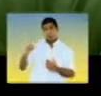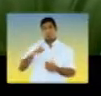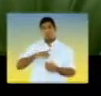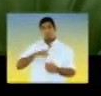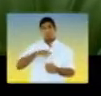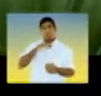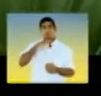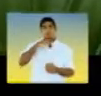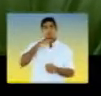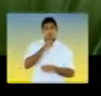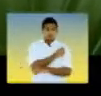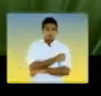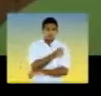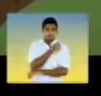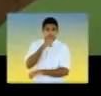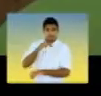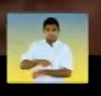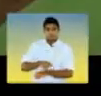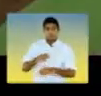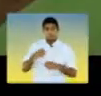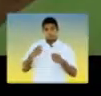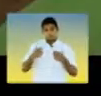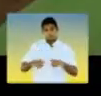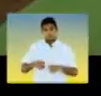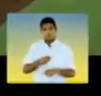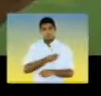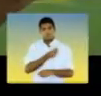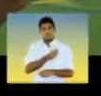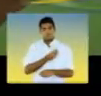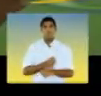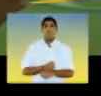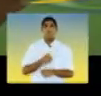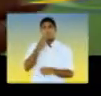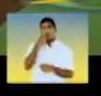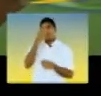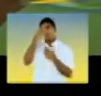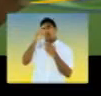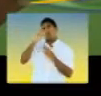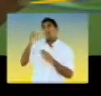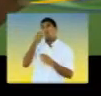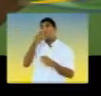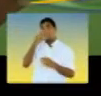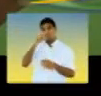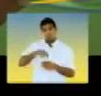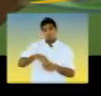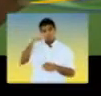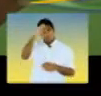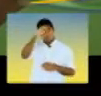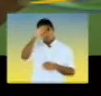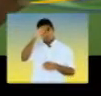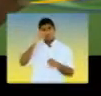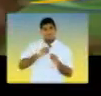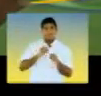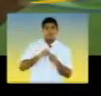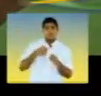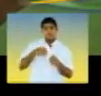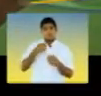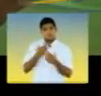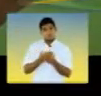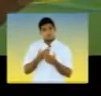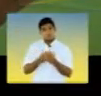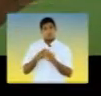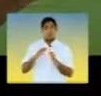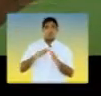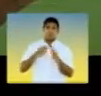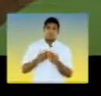netinho como aluno do Espaço Vida. Muito bom, graças a Deus, aprendi aqui a fazer, eu vim para a escola